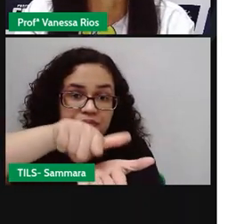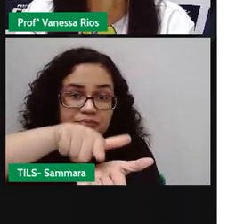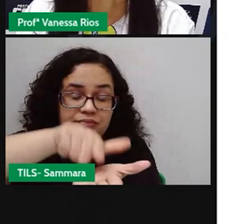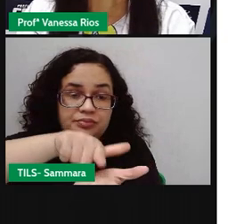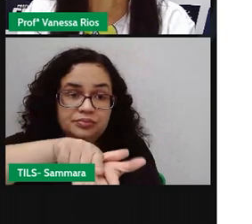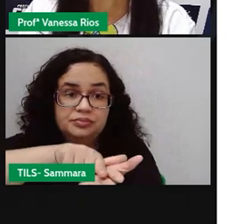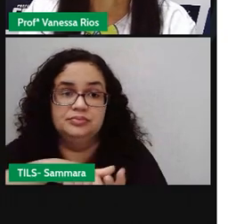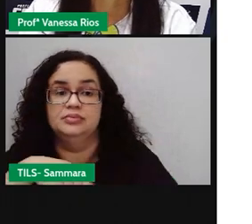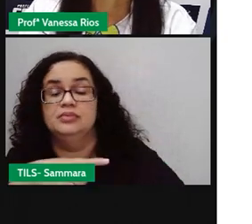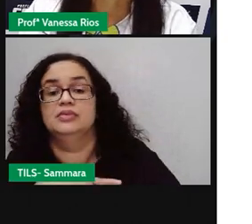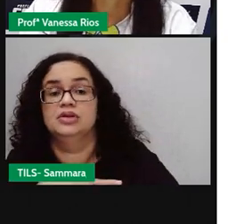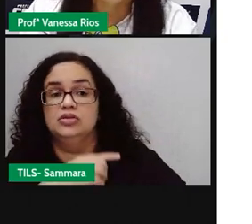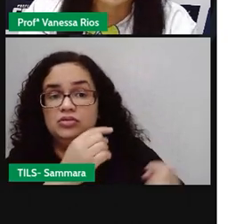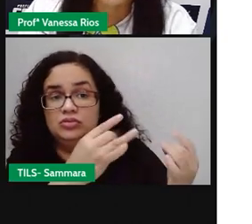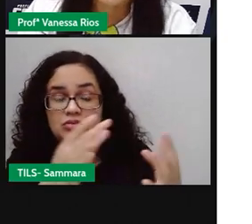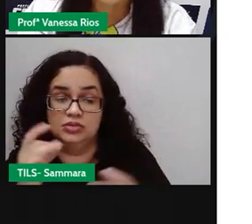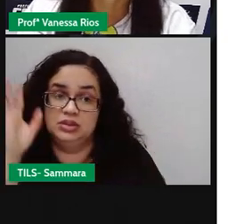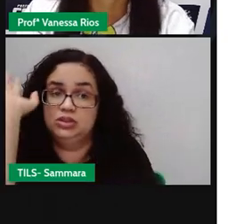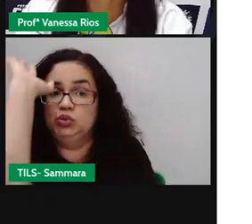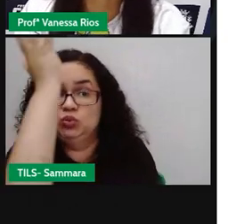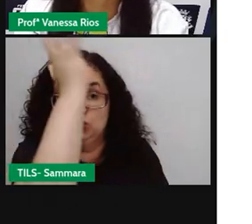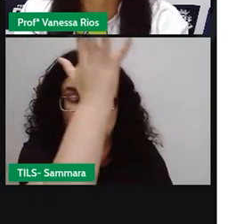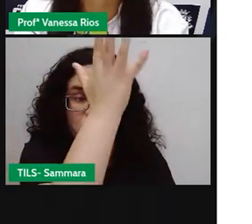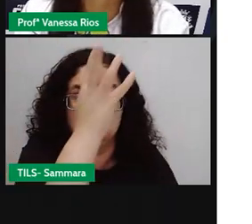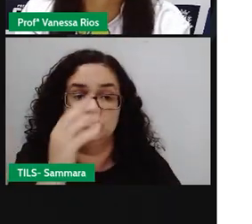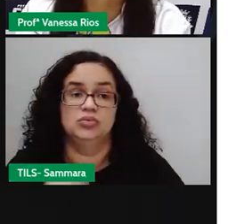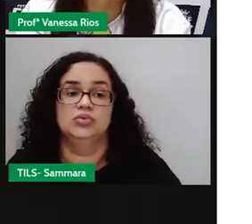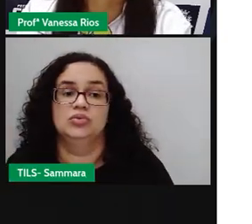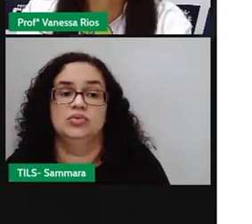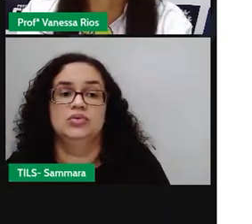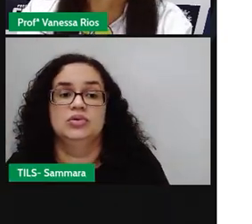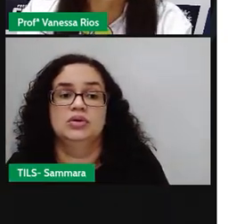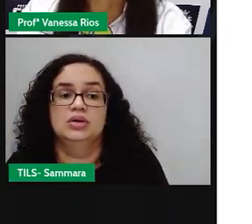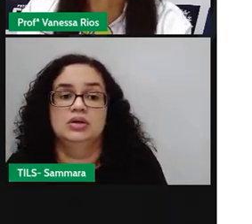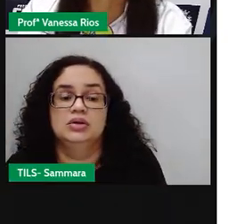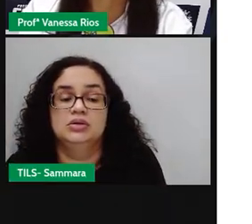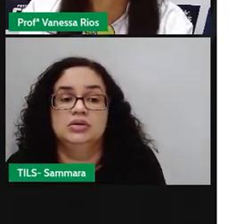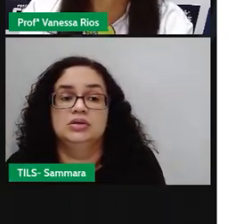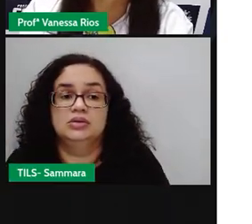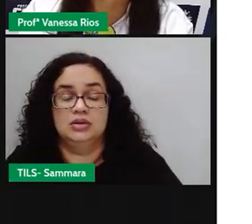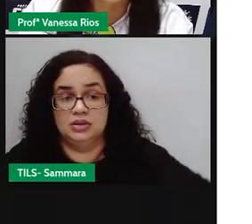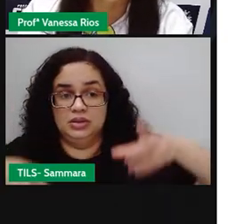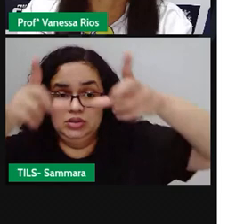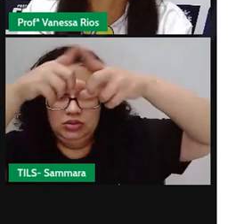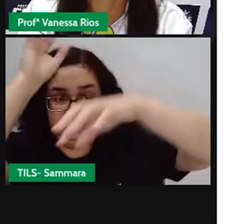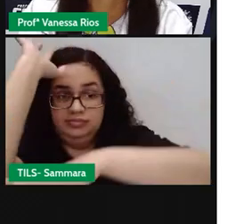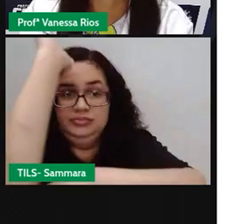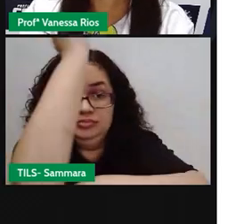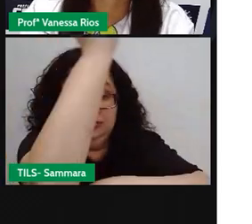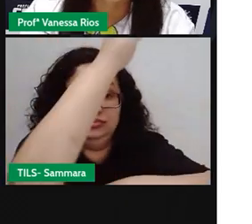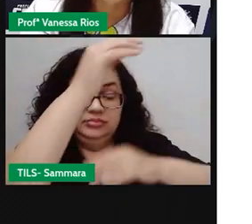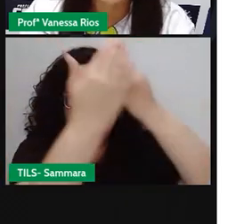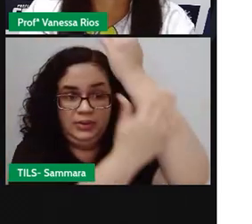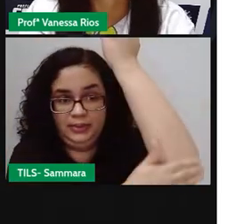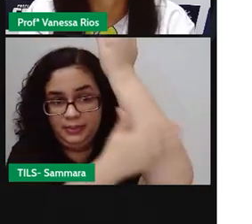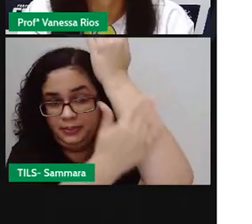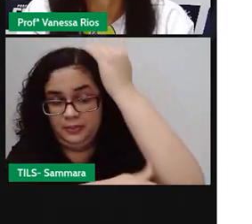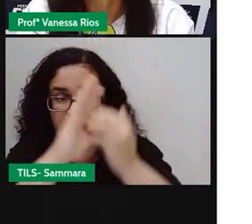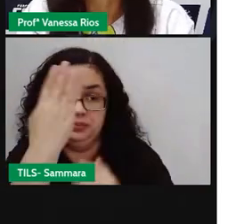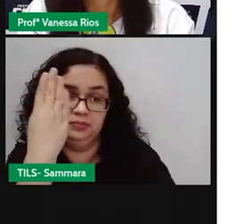que vem de um material natural, né? Que é a celulose tirada lá das árvores, da